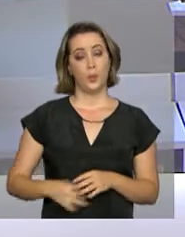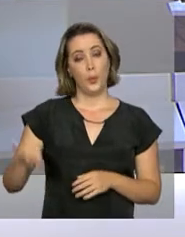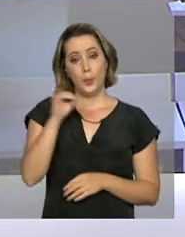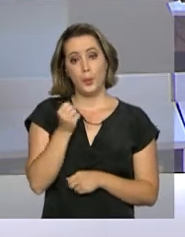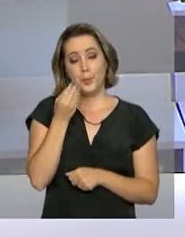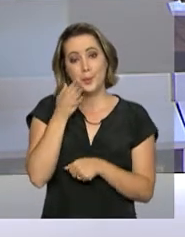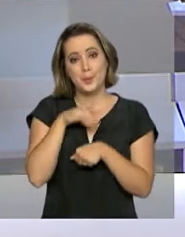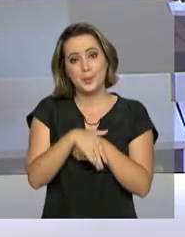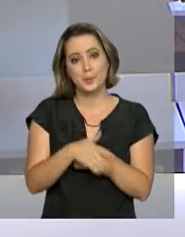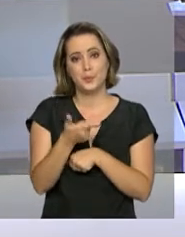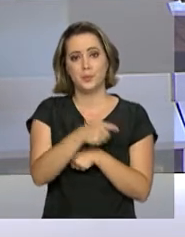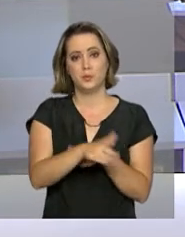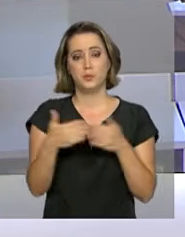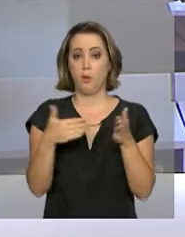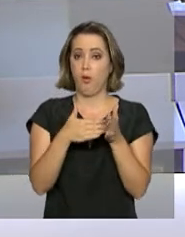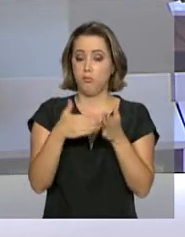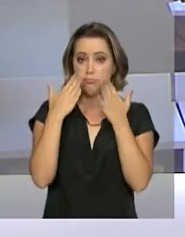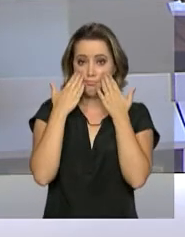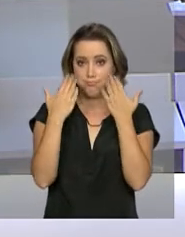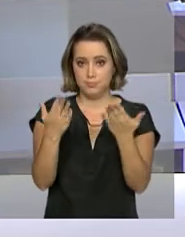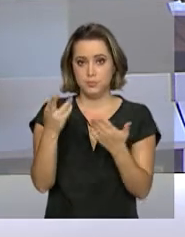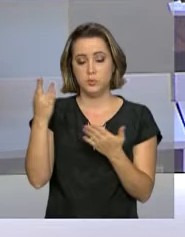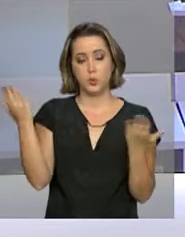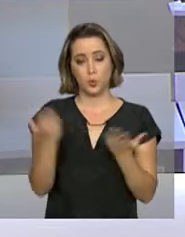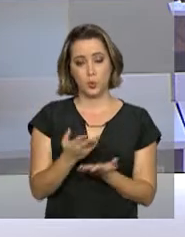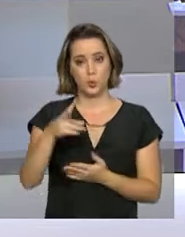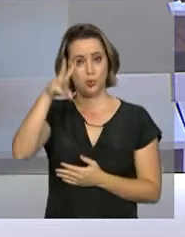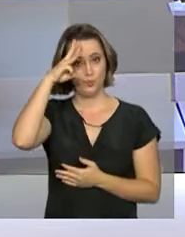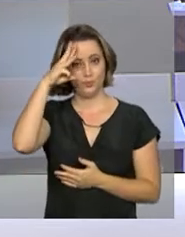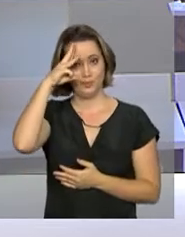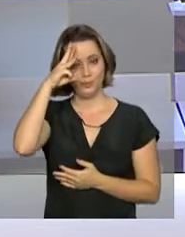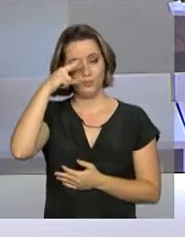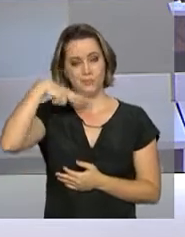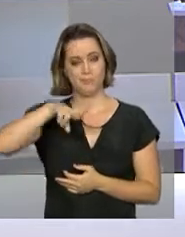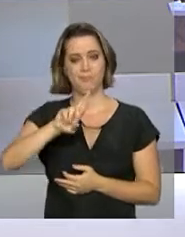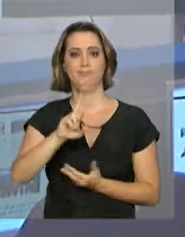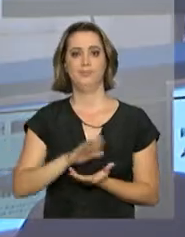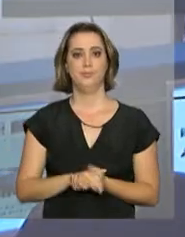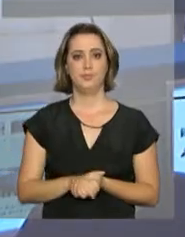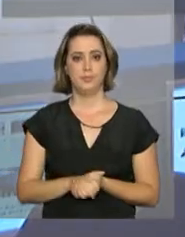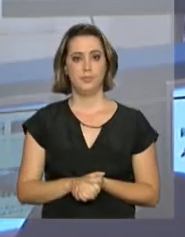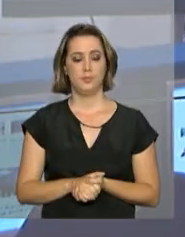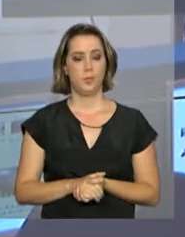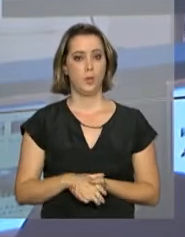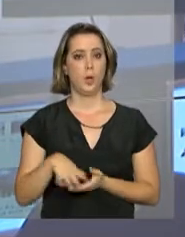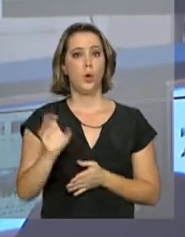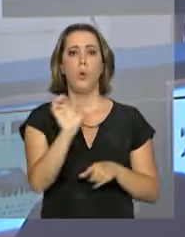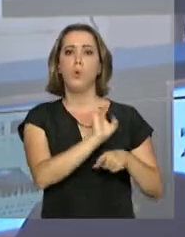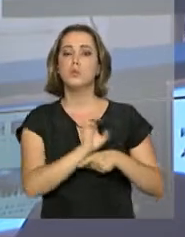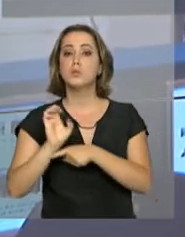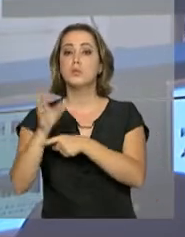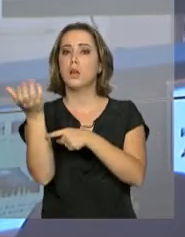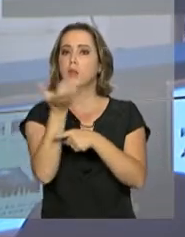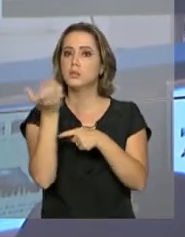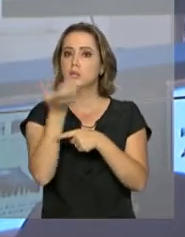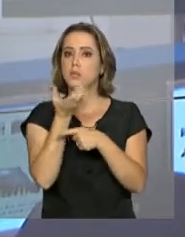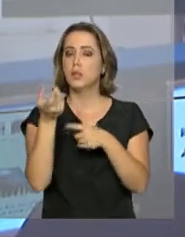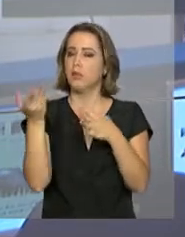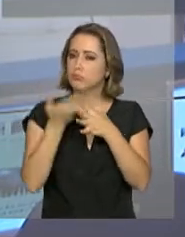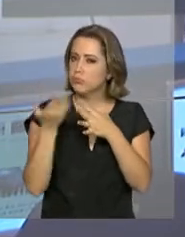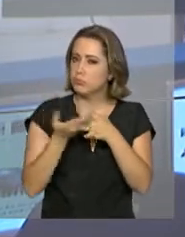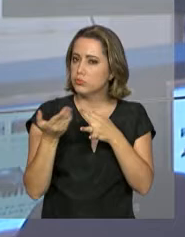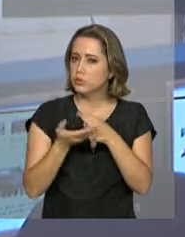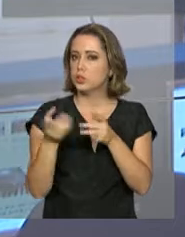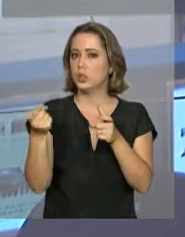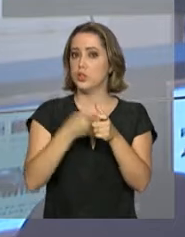Olá, boa noite. No ar a última edição desta terça-feira do Repórter NBR. Os estados que quiserem renegociar dívidas